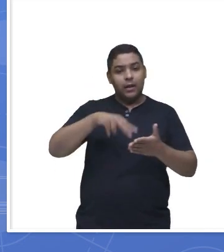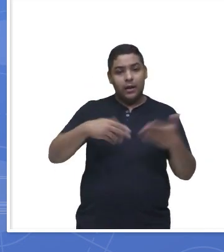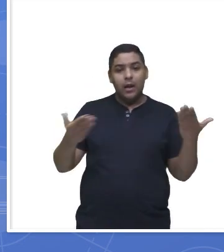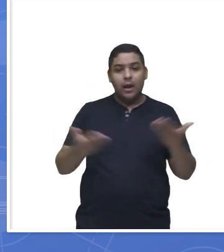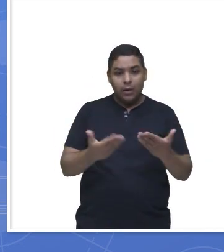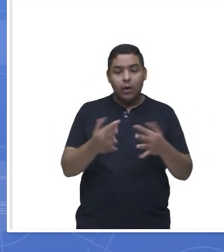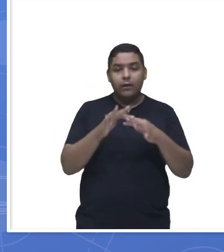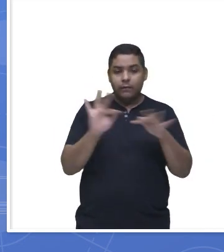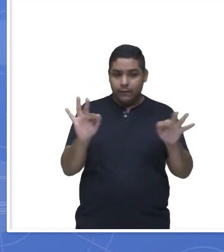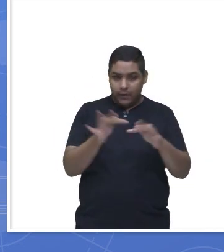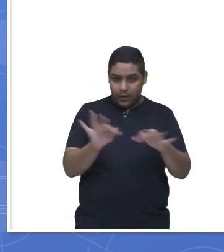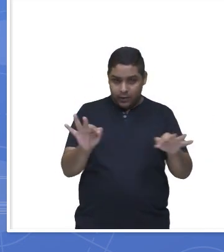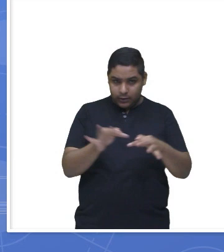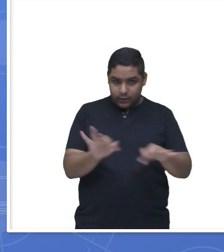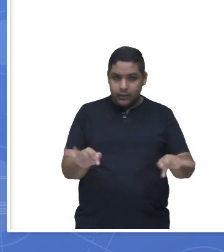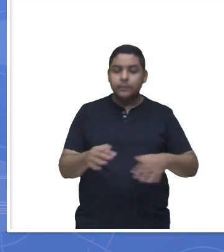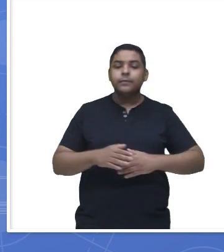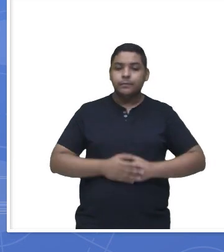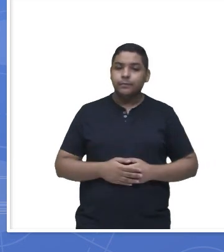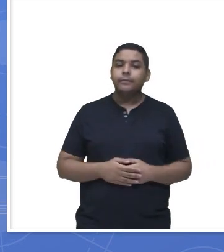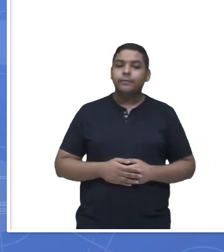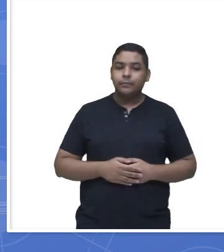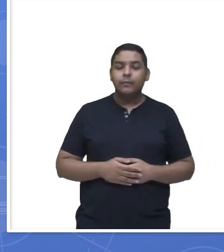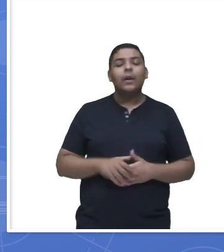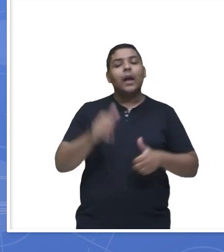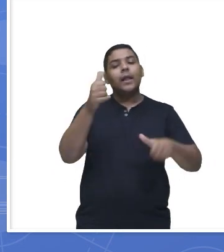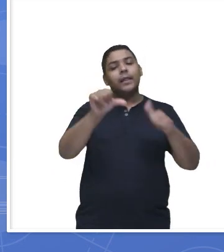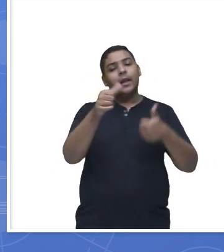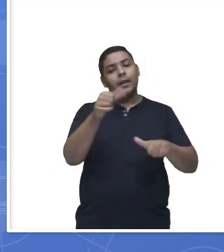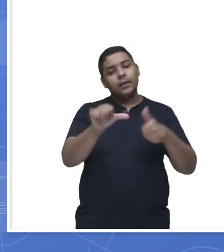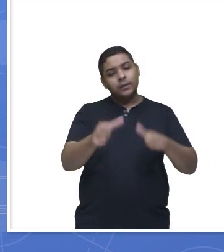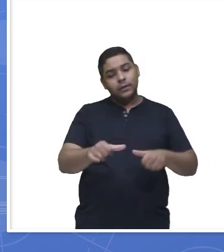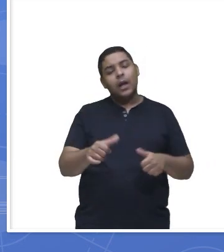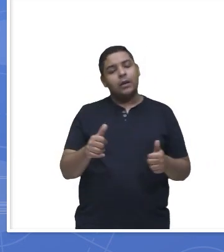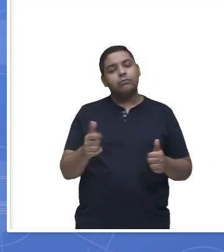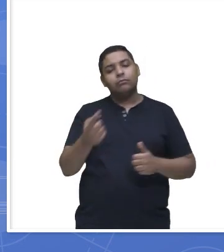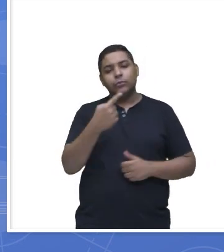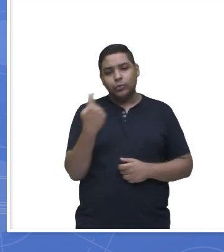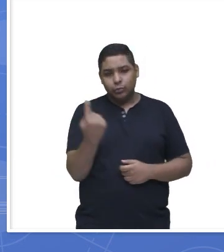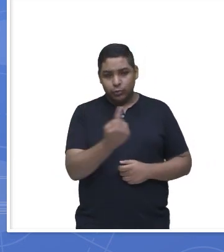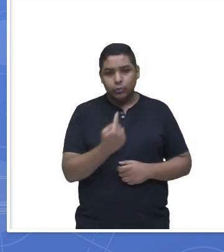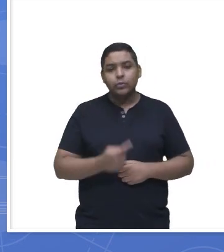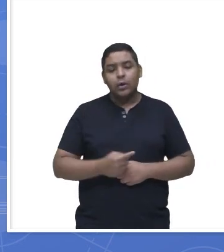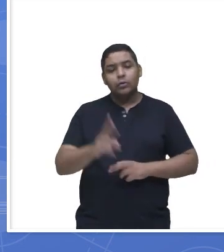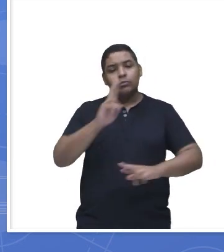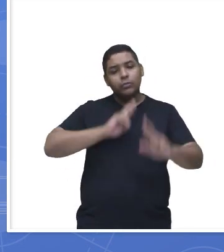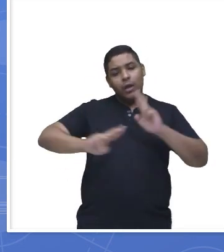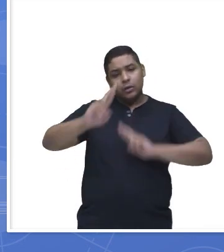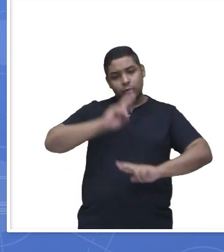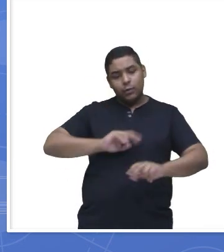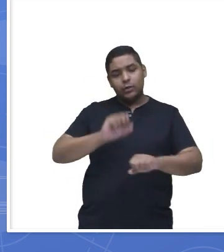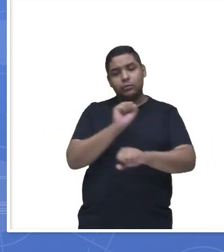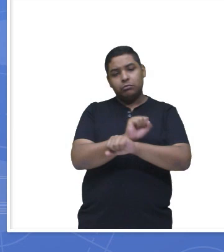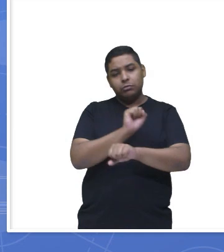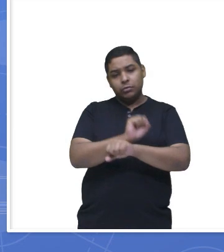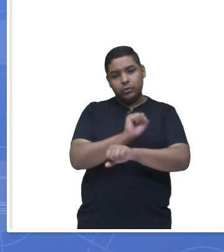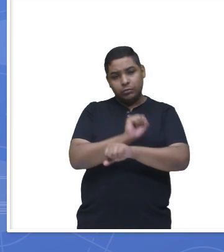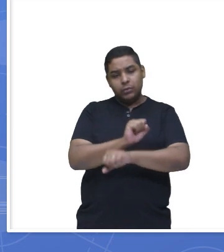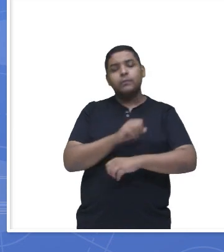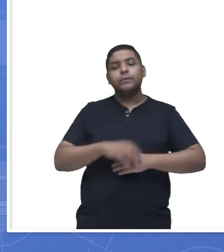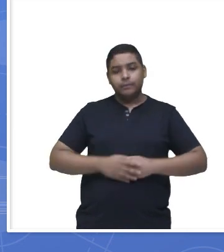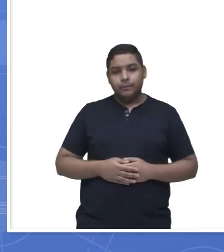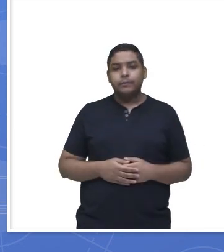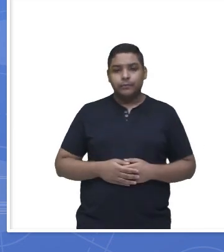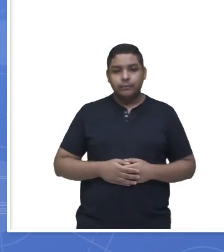cada frase, e aí a gente vai analisar juntos, e eu vou esperar as respostas de vocês, em qual frase